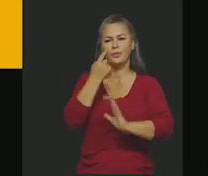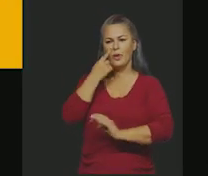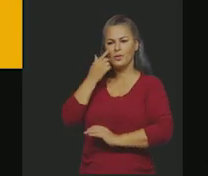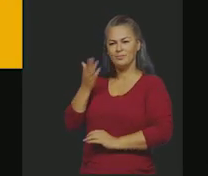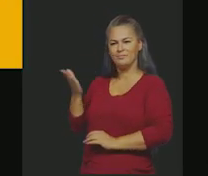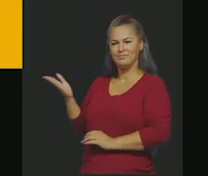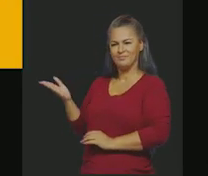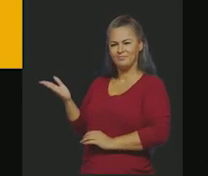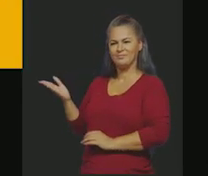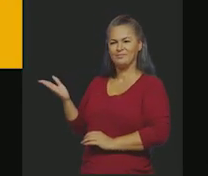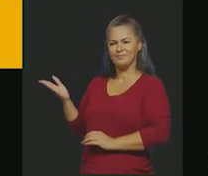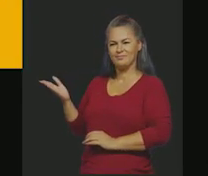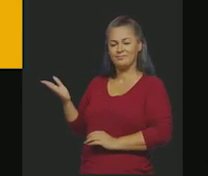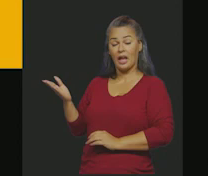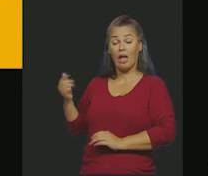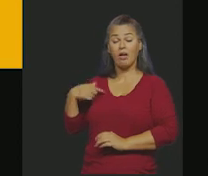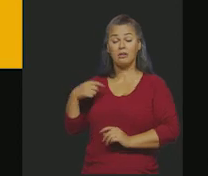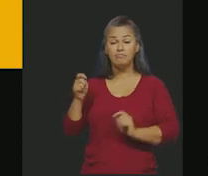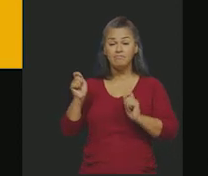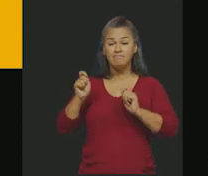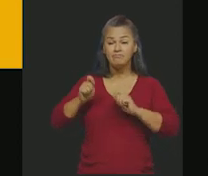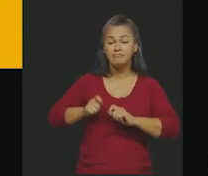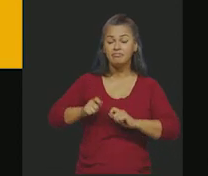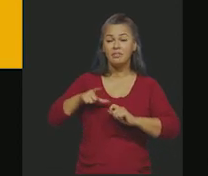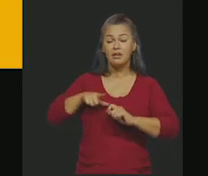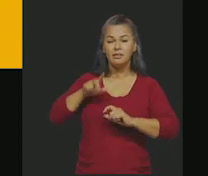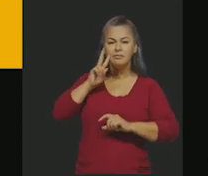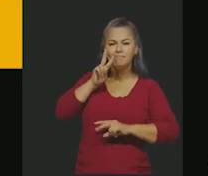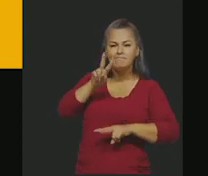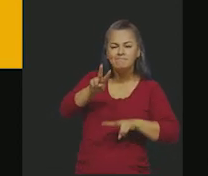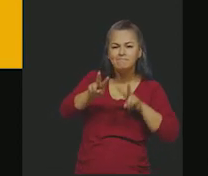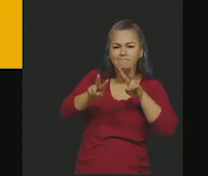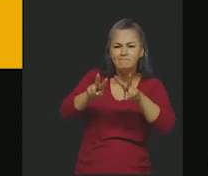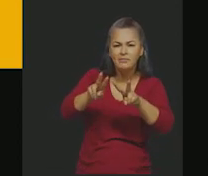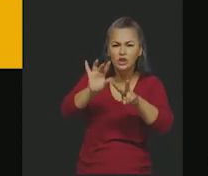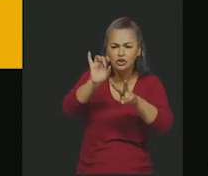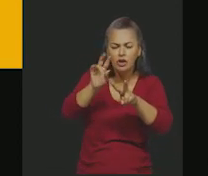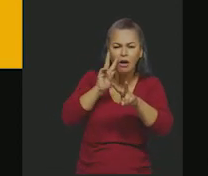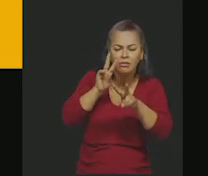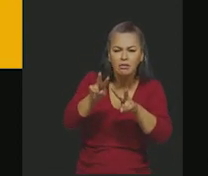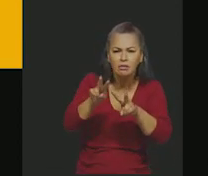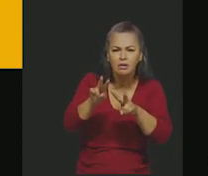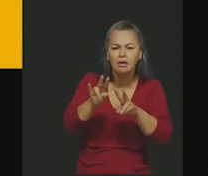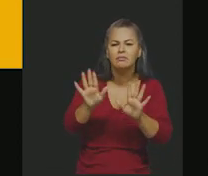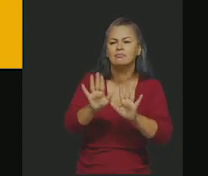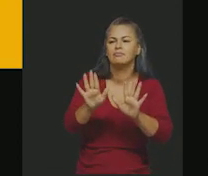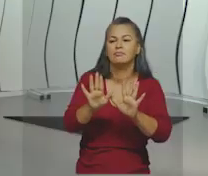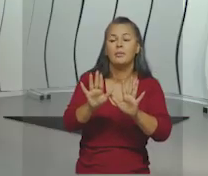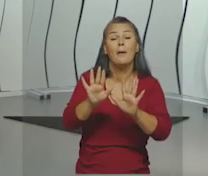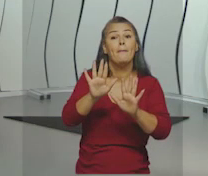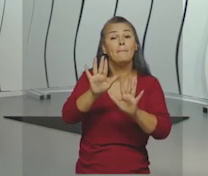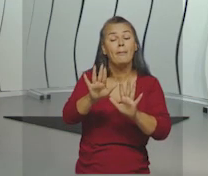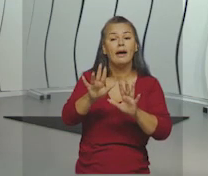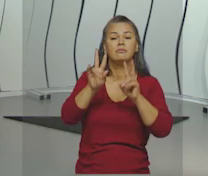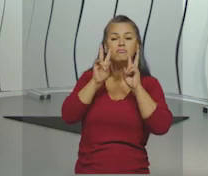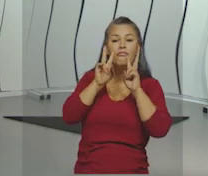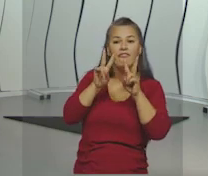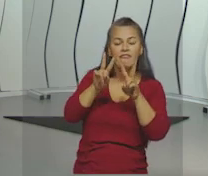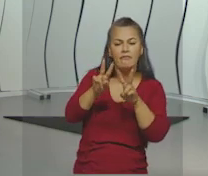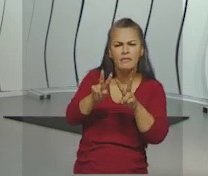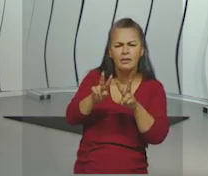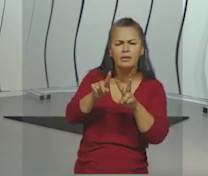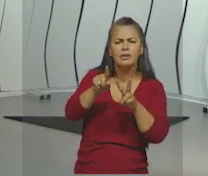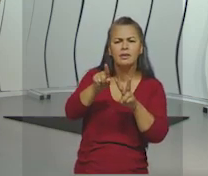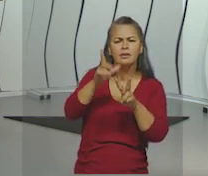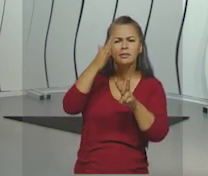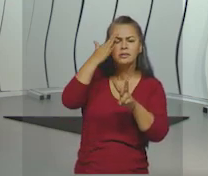usar informação visual não depende apenas de ver, mas também de compreender. A gente faz leituras